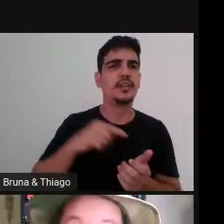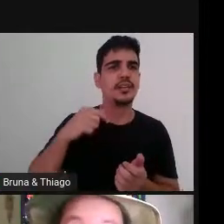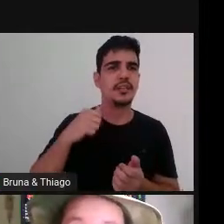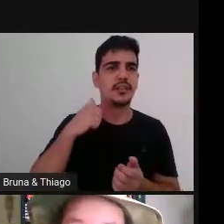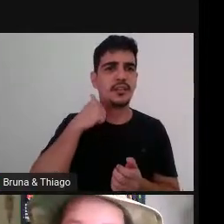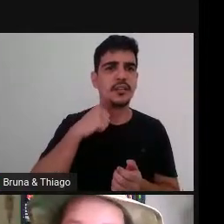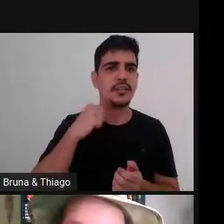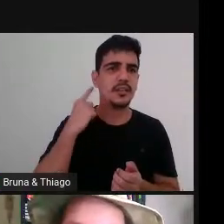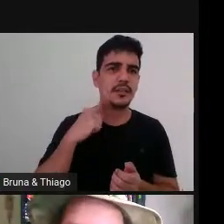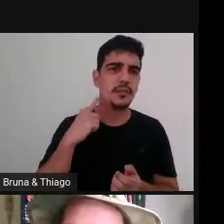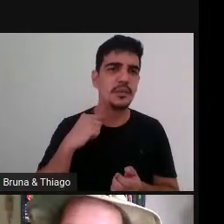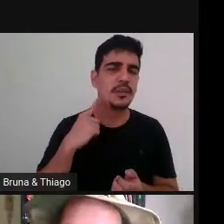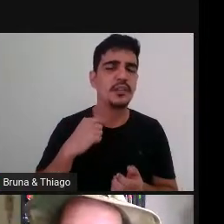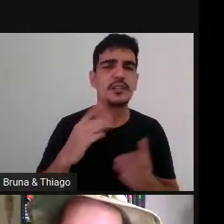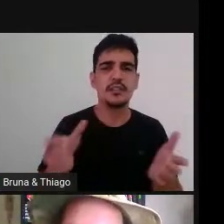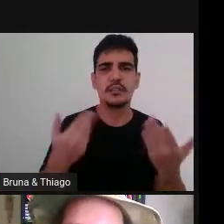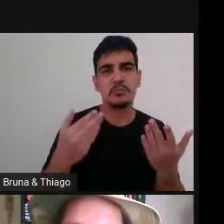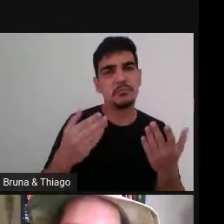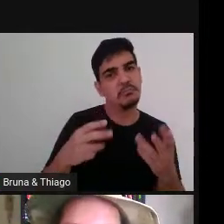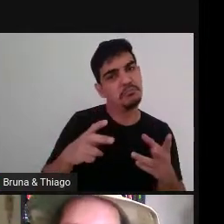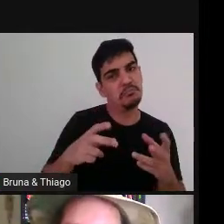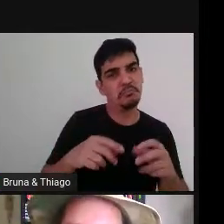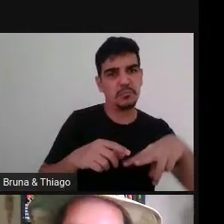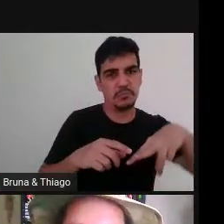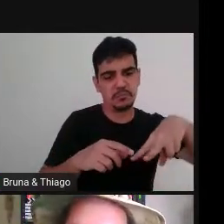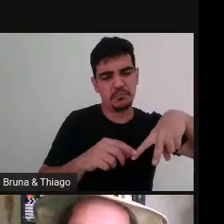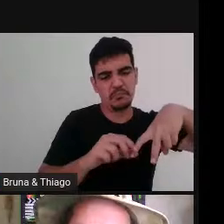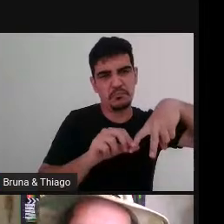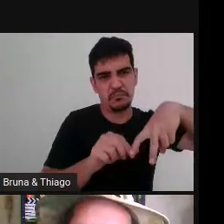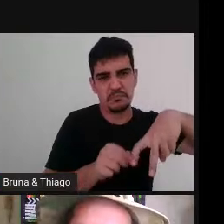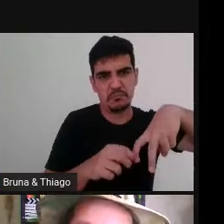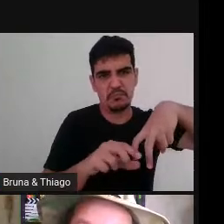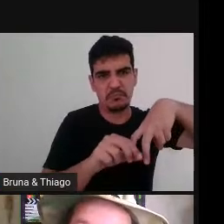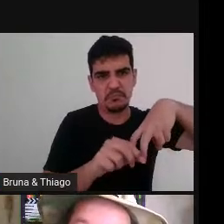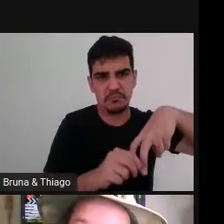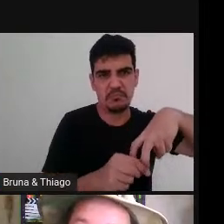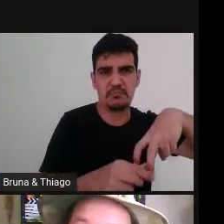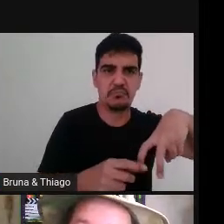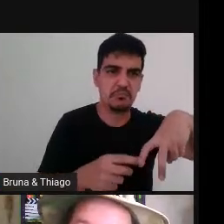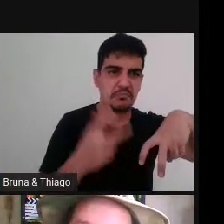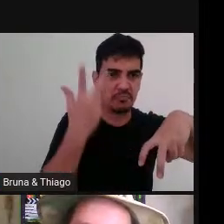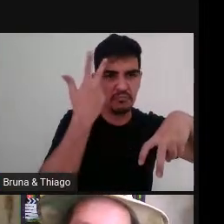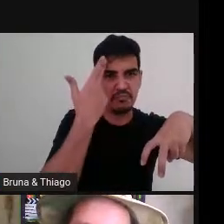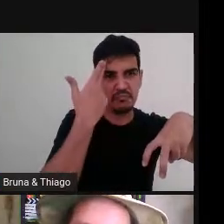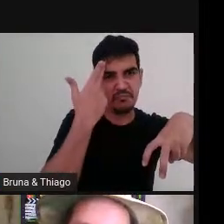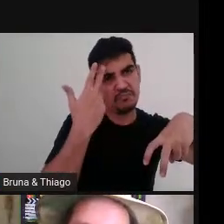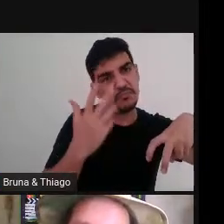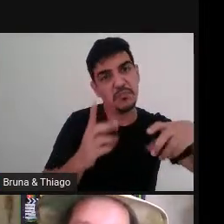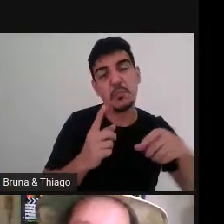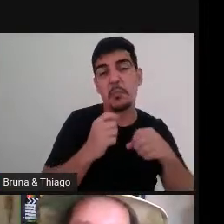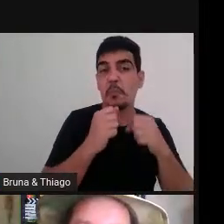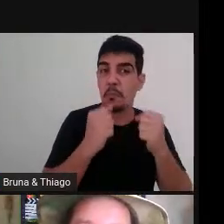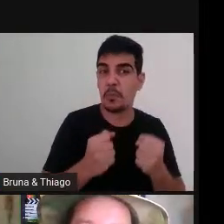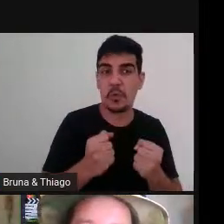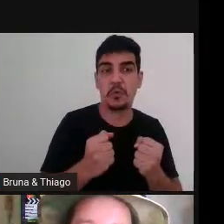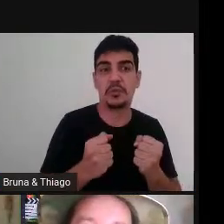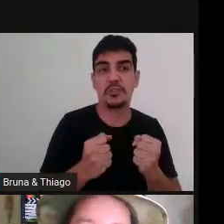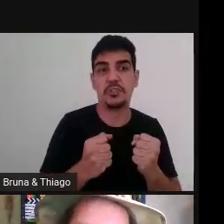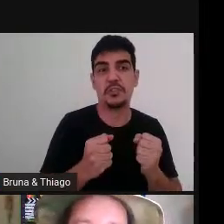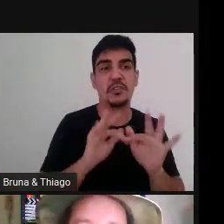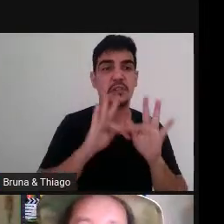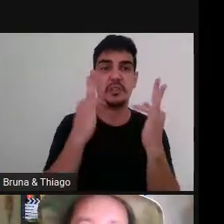E aí ele falou, Flávio, olha, essas patinhas dobradas aqui não é característica de Loxosceles, mas ela pode ser da mesma família, né? Ela pode sim